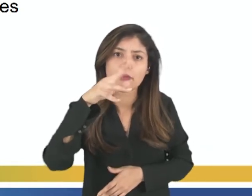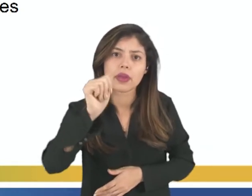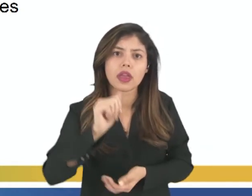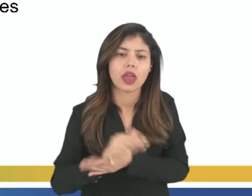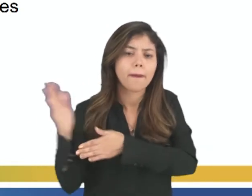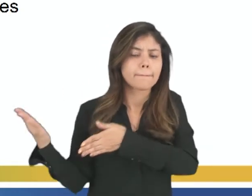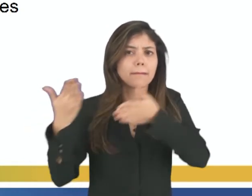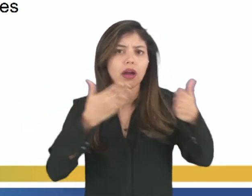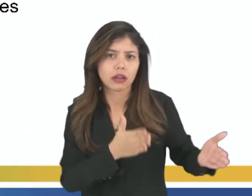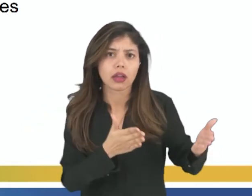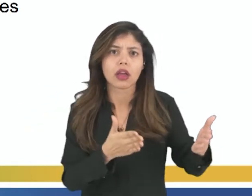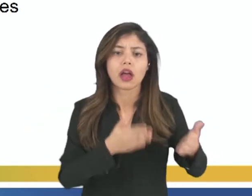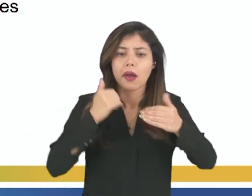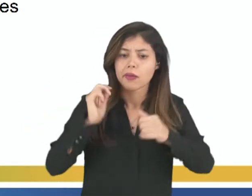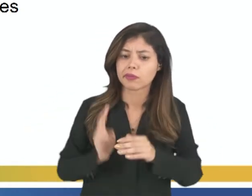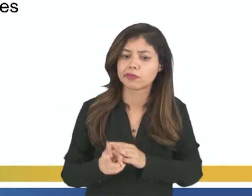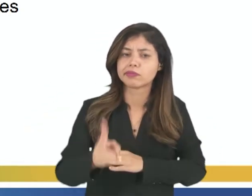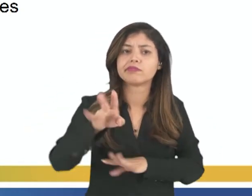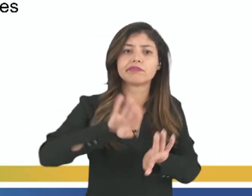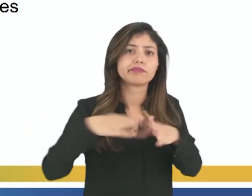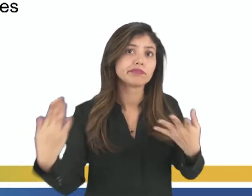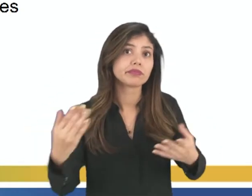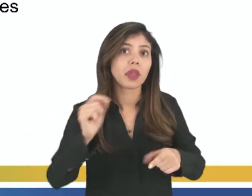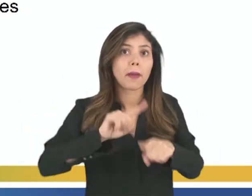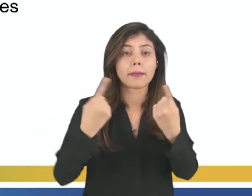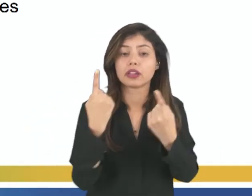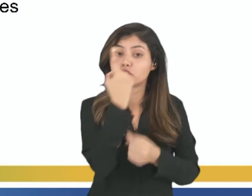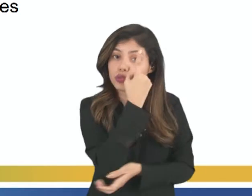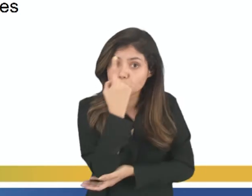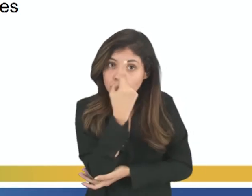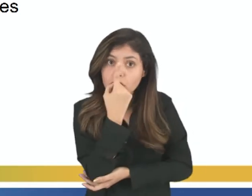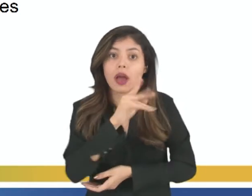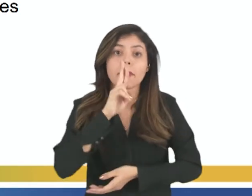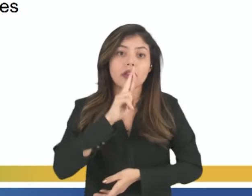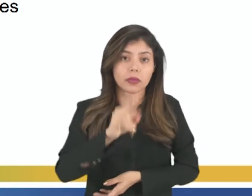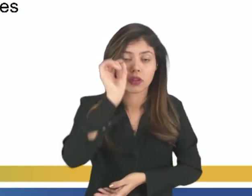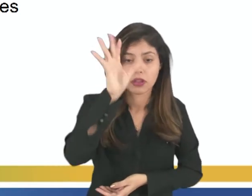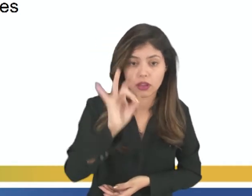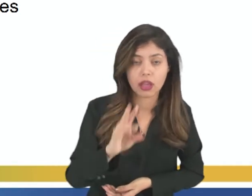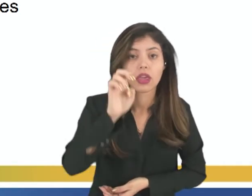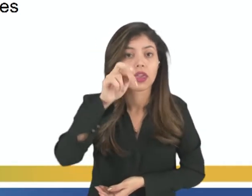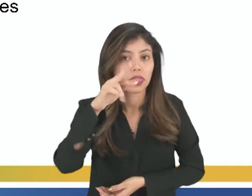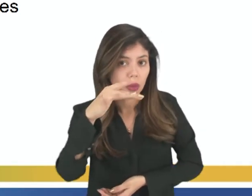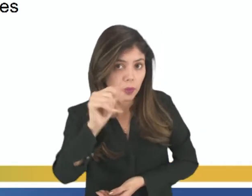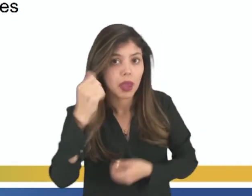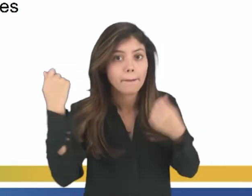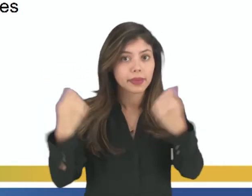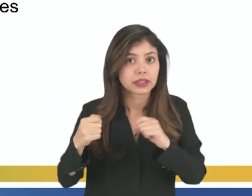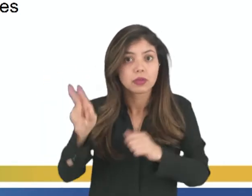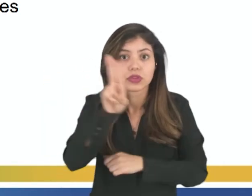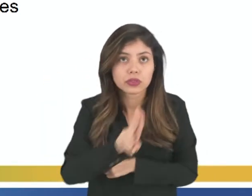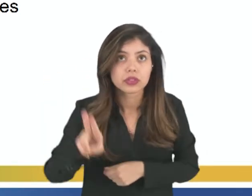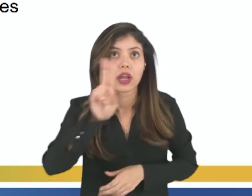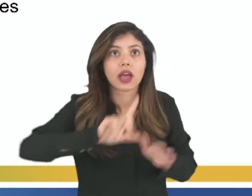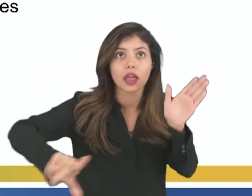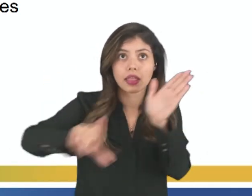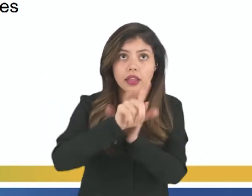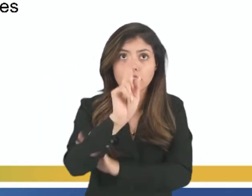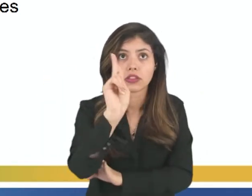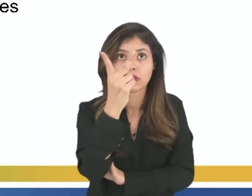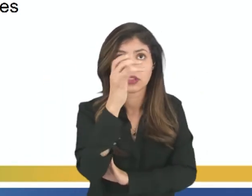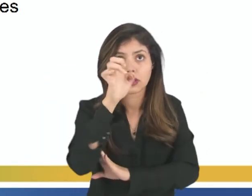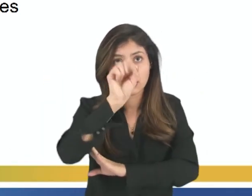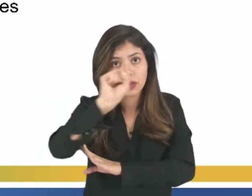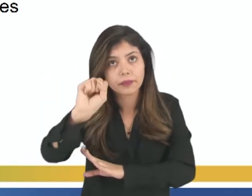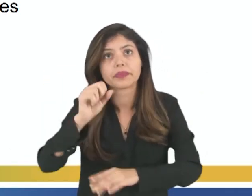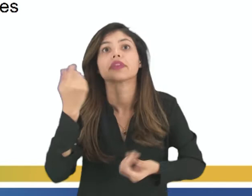equações subsequentes. Quando nós temos mais de uma equação para calcular a variação de entalpia, nós precisamos usar a lei de Hess. E o que